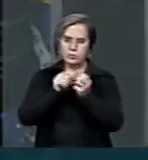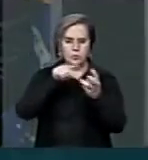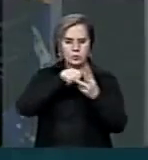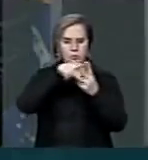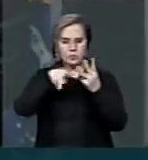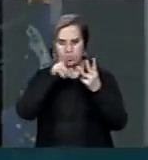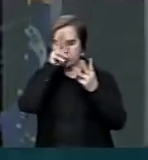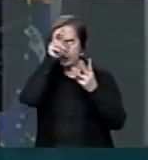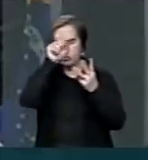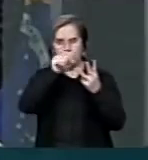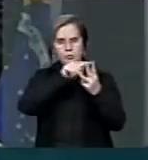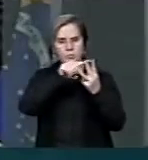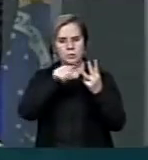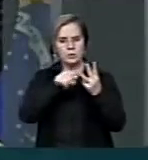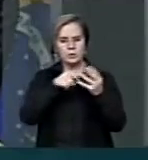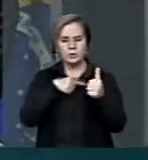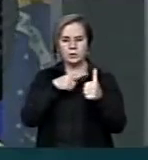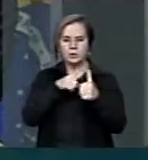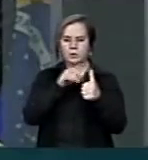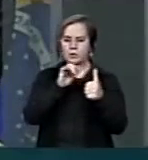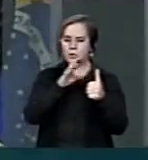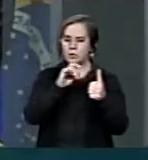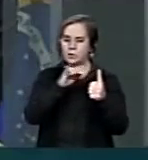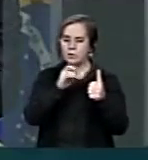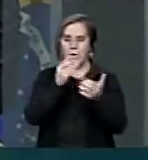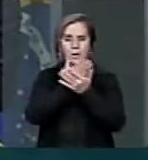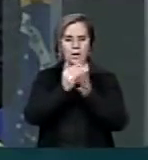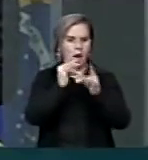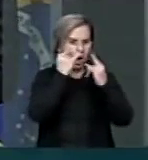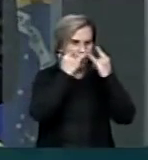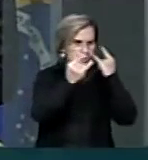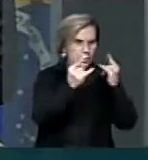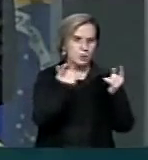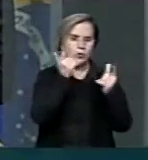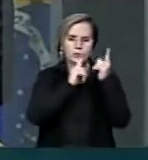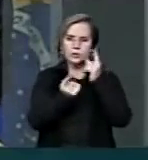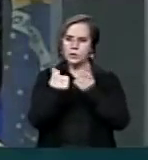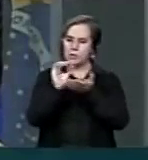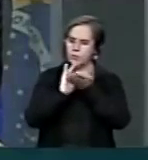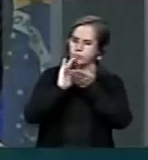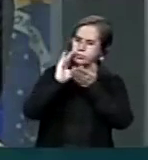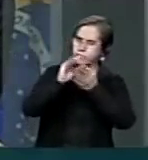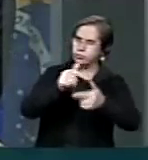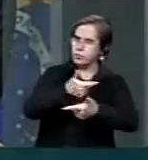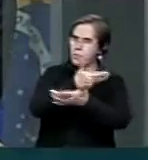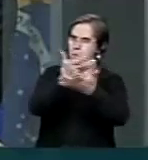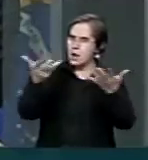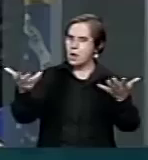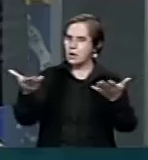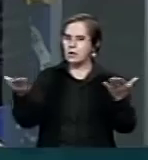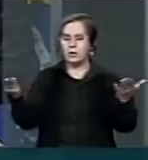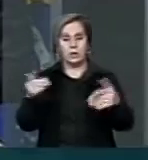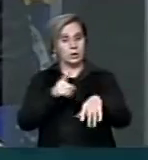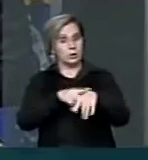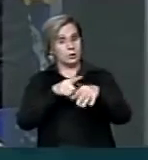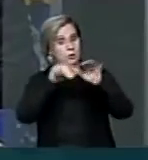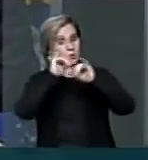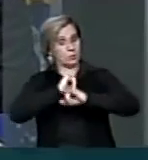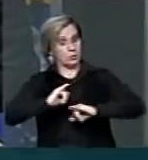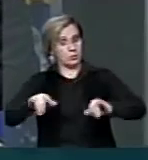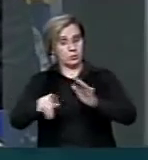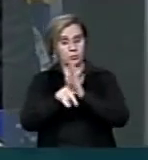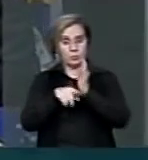de poder, que o executivo acabe com essa ganância e distribua melhor o bolo fiscal, que a presidente, no momento em que anuncia os